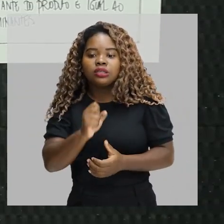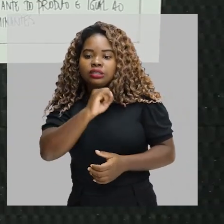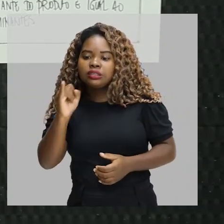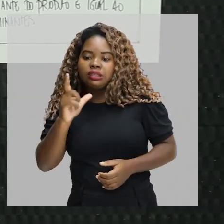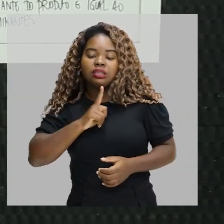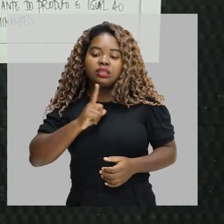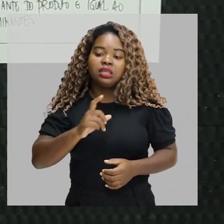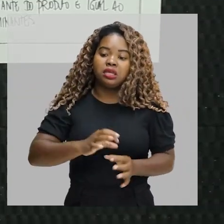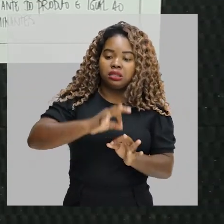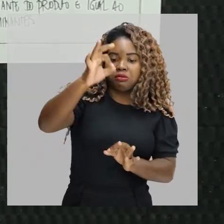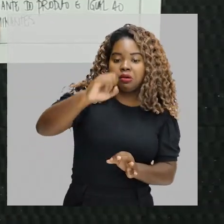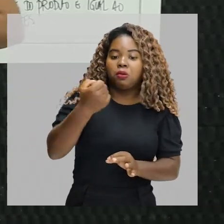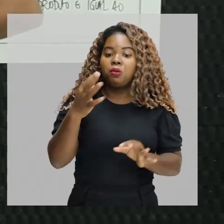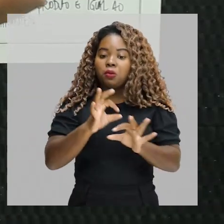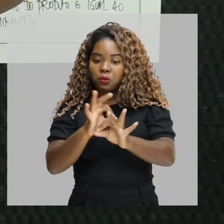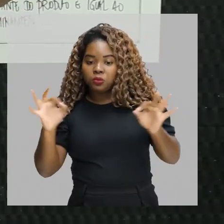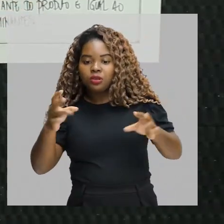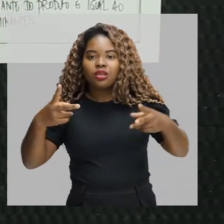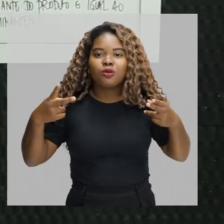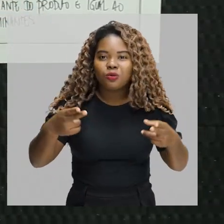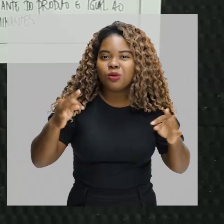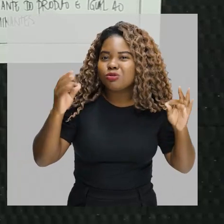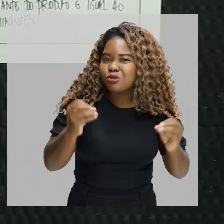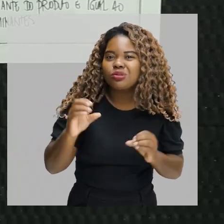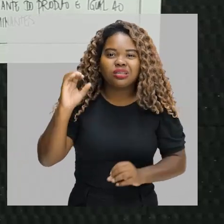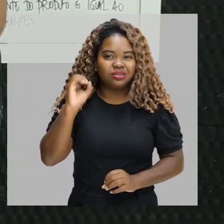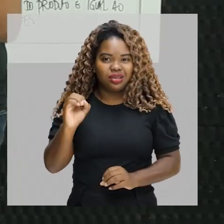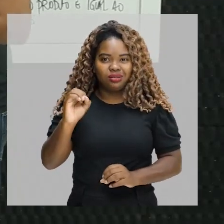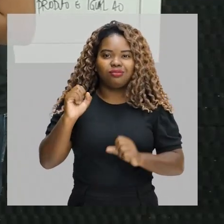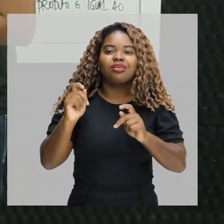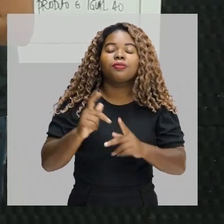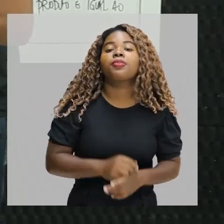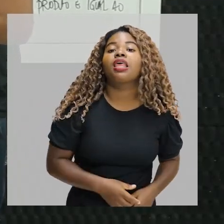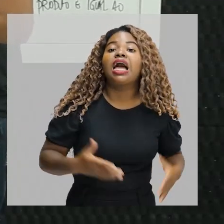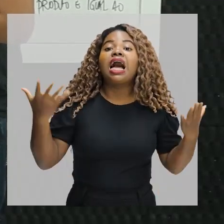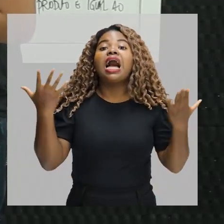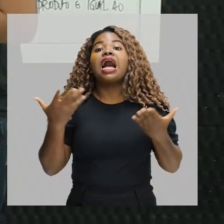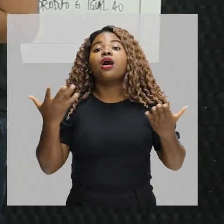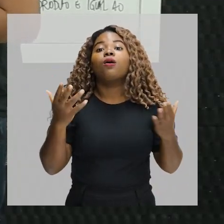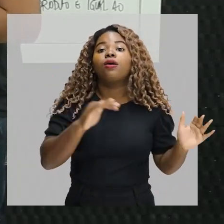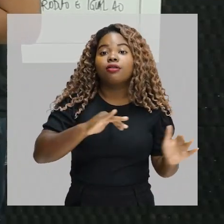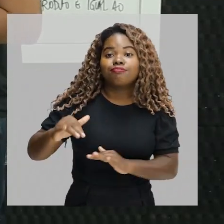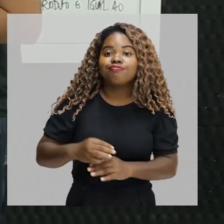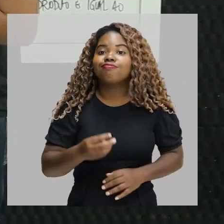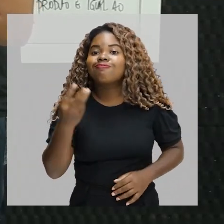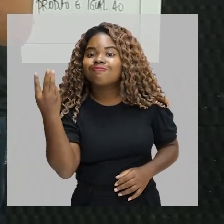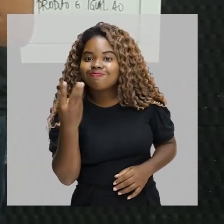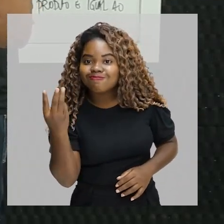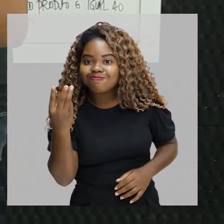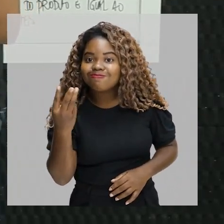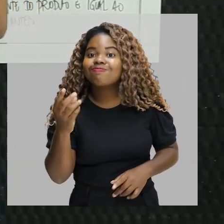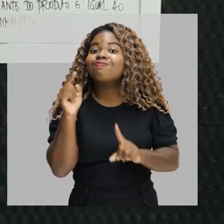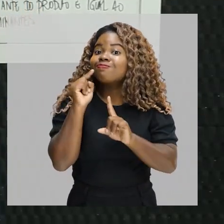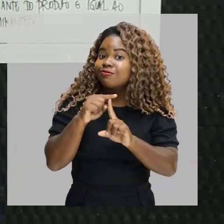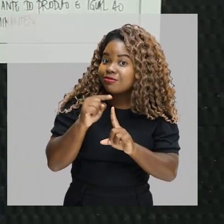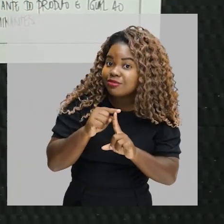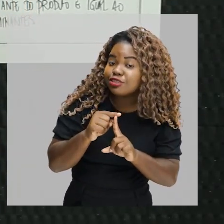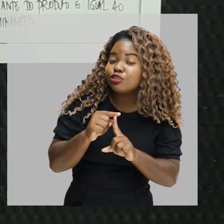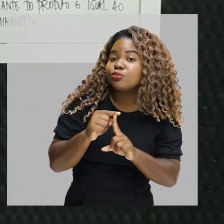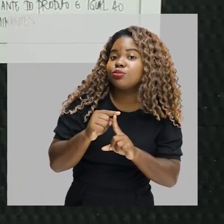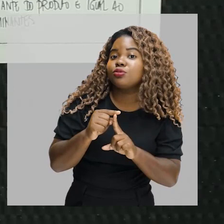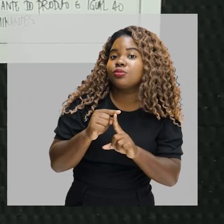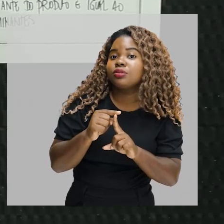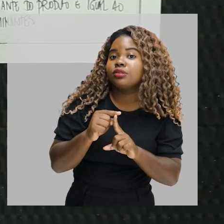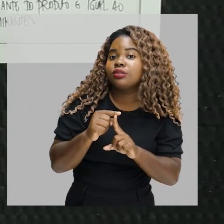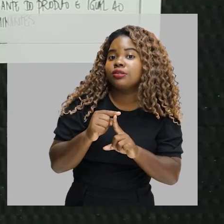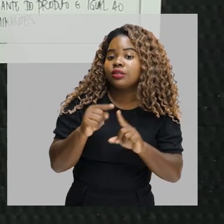calcular o determinante. Beleza? Vamos ver uma terceira situação que torna